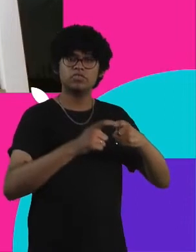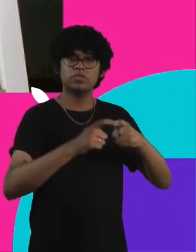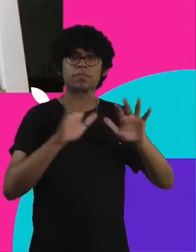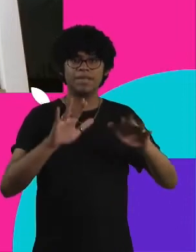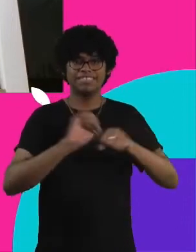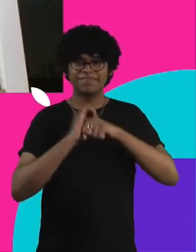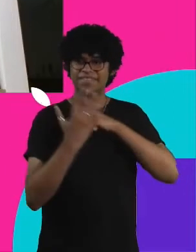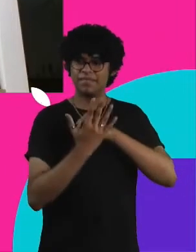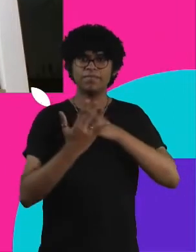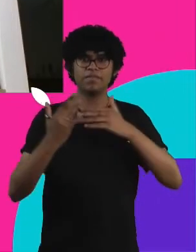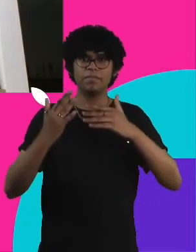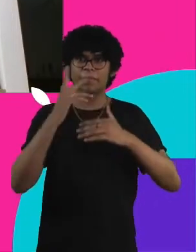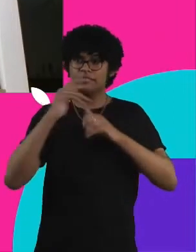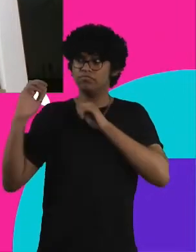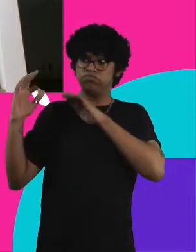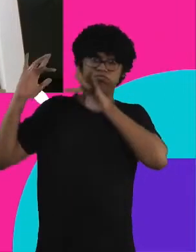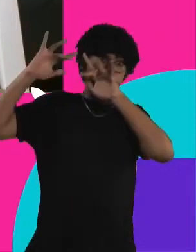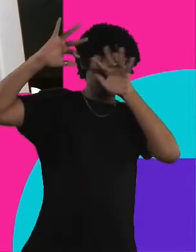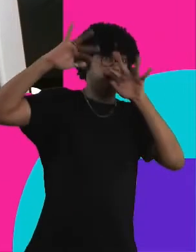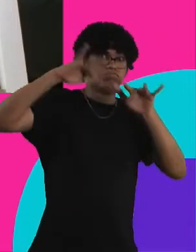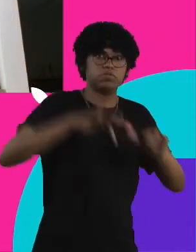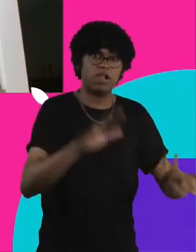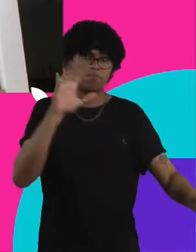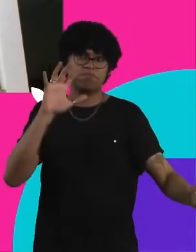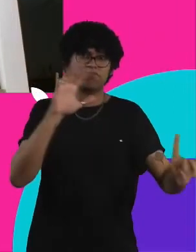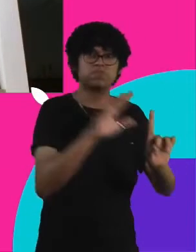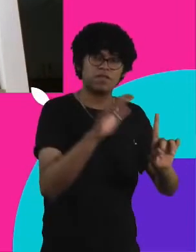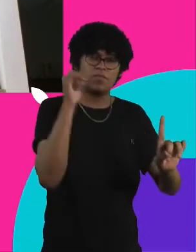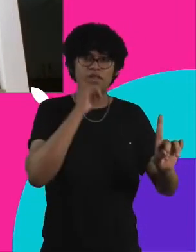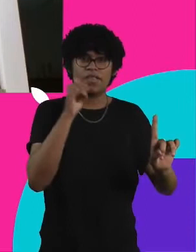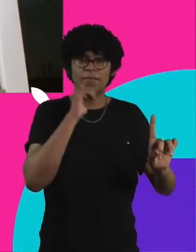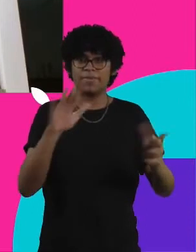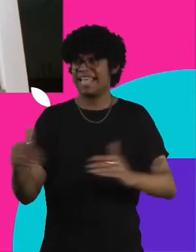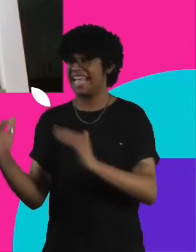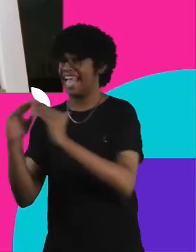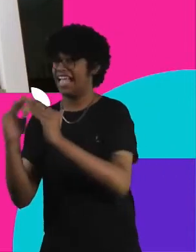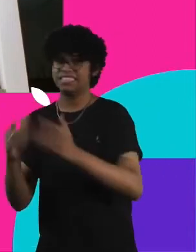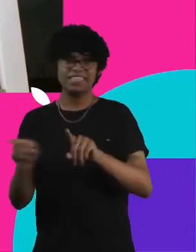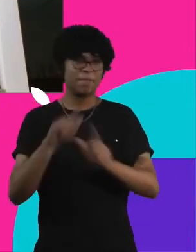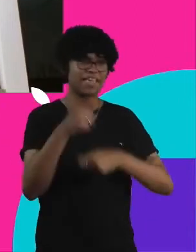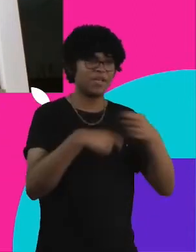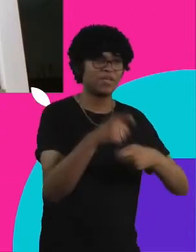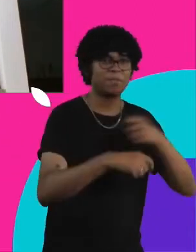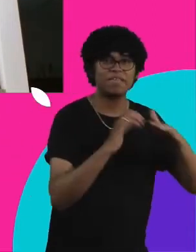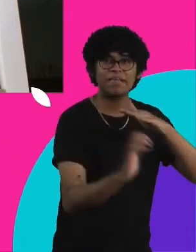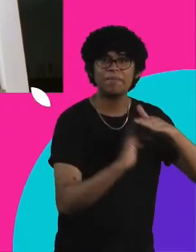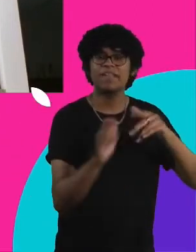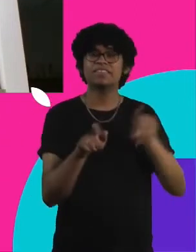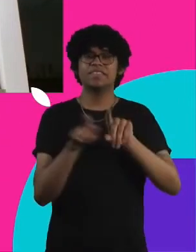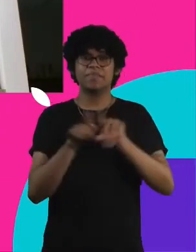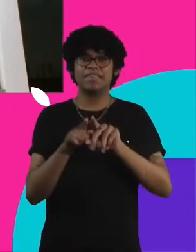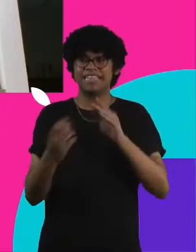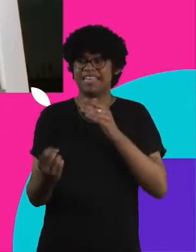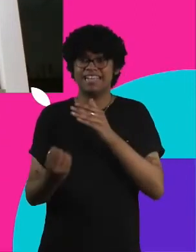até nas palavras da própria Ana, atingiu as mulheres em ondas. Elas movem casa, economia, criação de filhos e negócios. A saída dessa